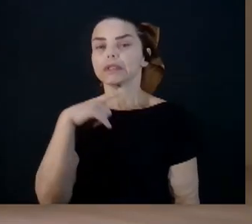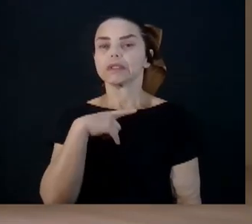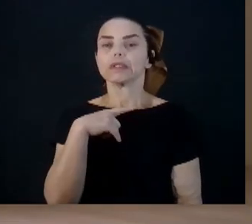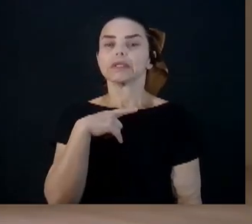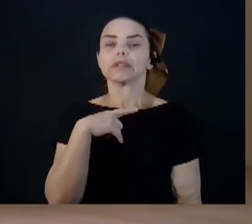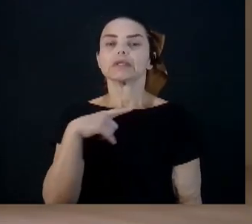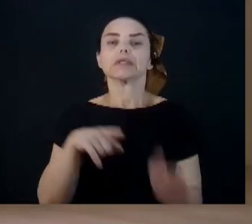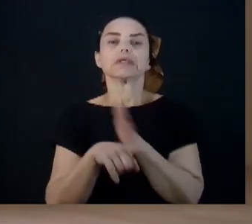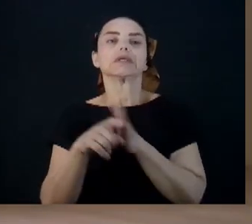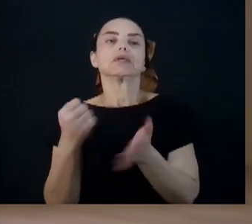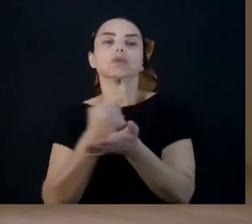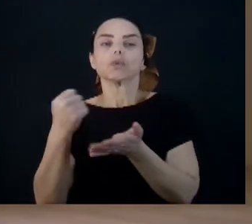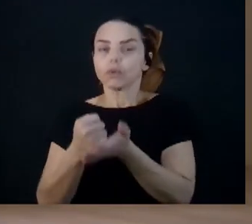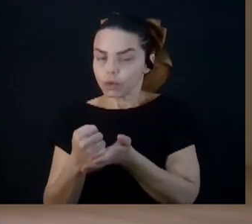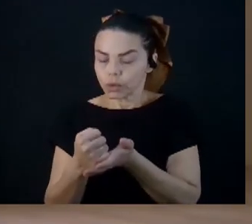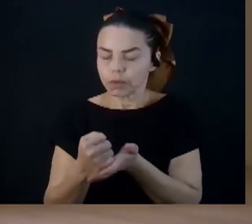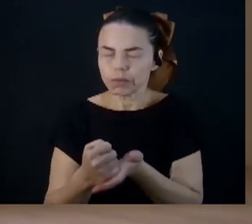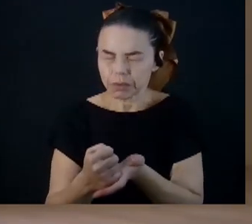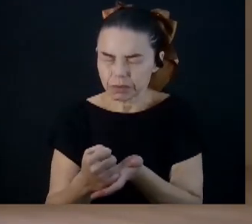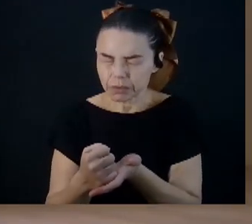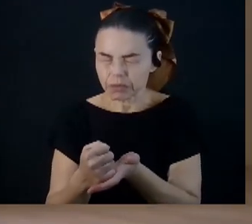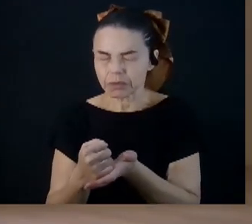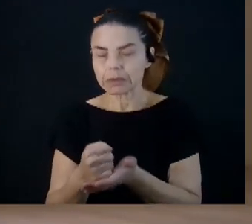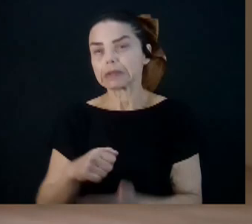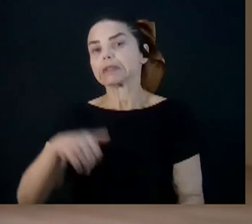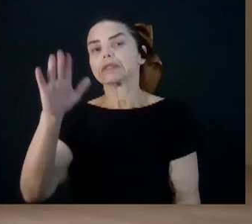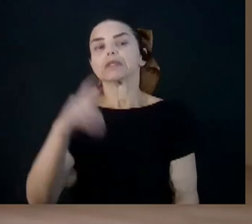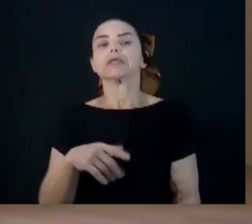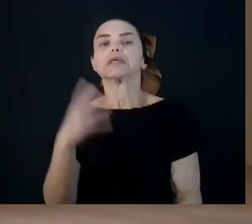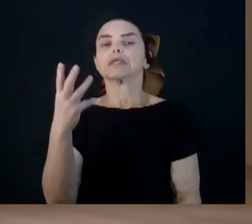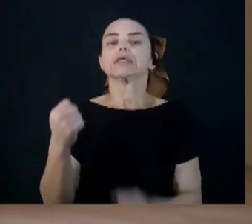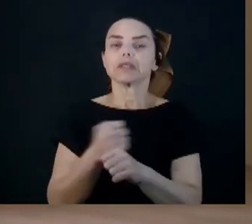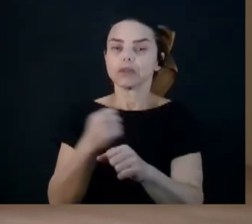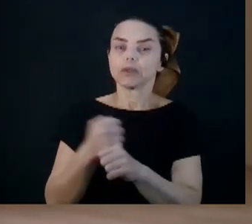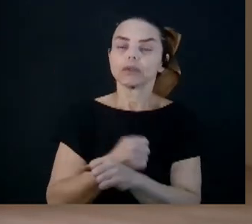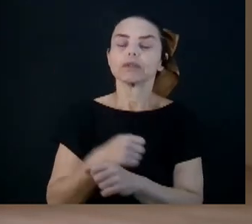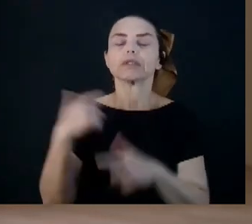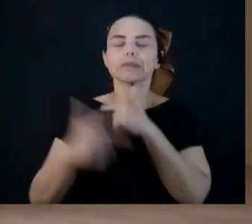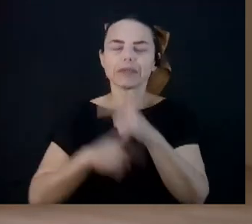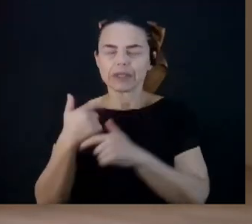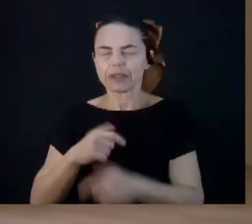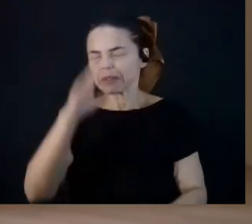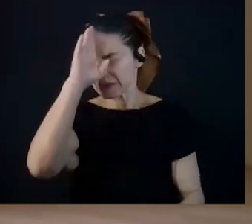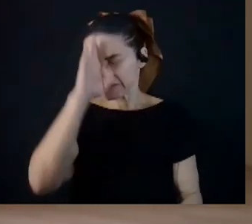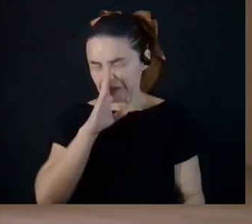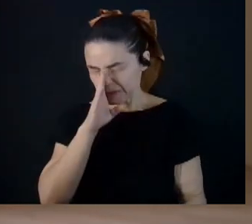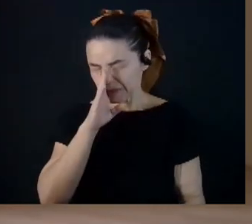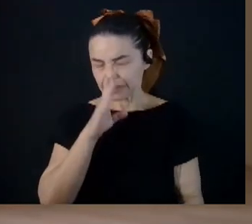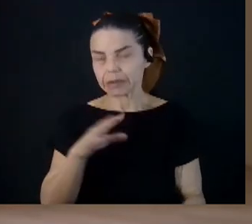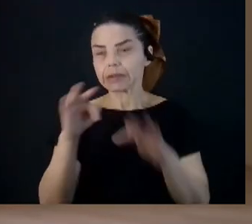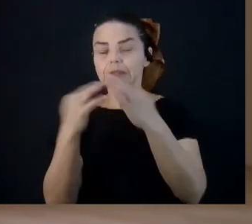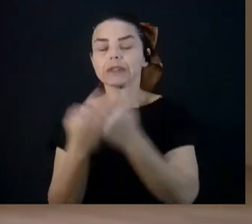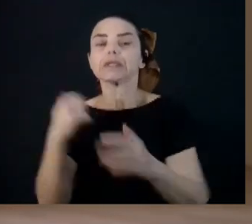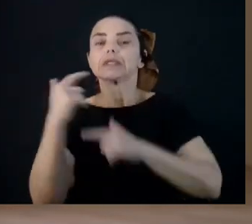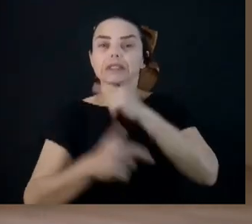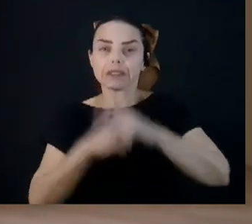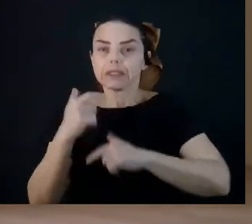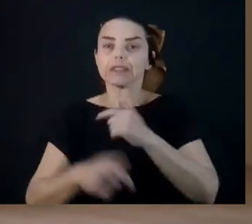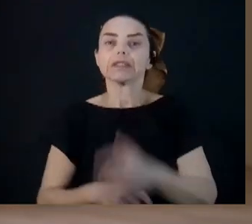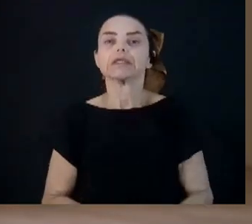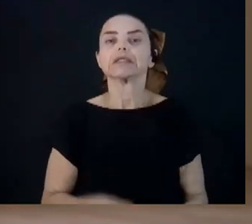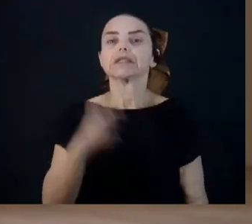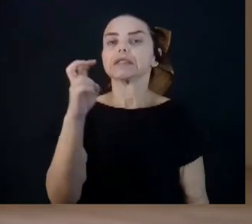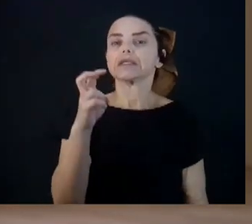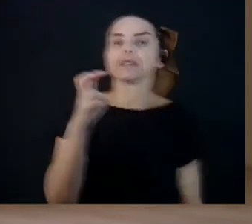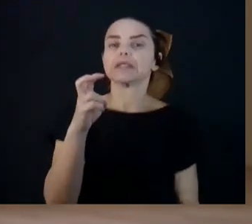contrato. Aumentava-se por mais 3 anos trabalhando de graça. Então, teve muita família que trabalhou de 5 a 8 anos